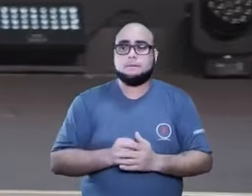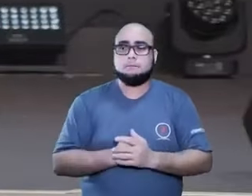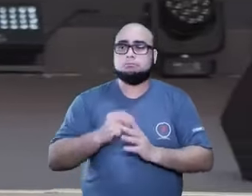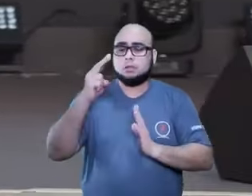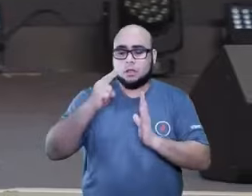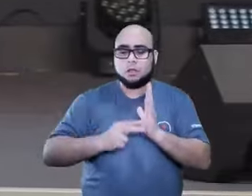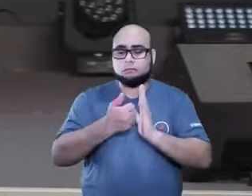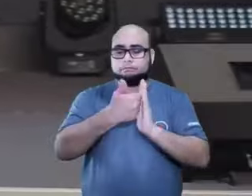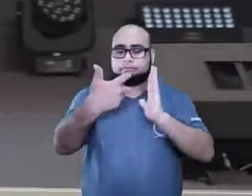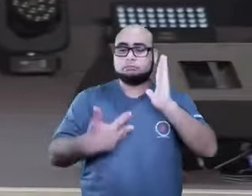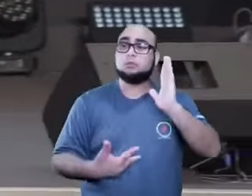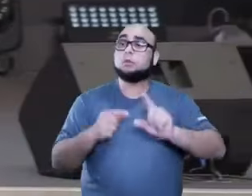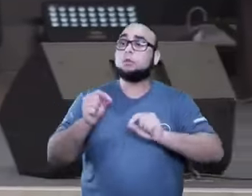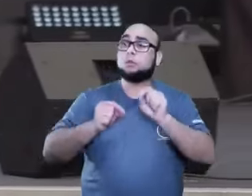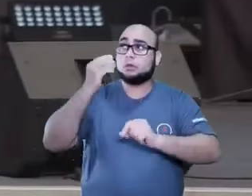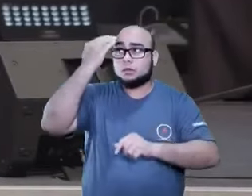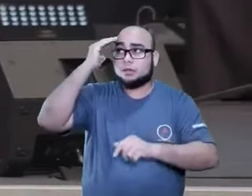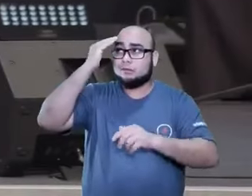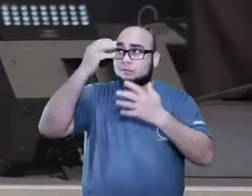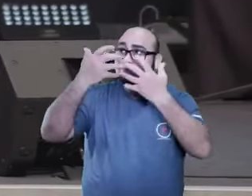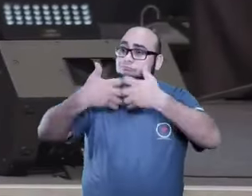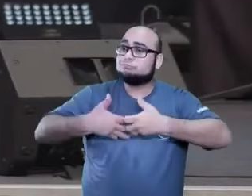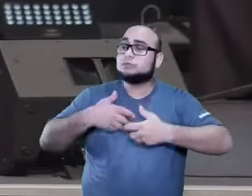tentando entender, não é?